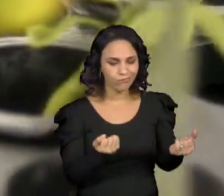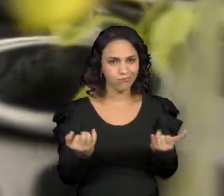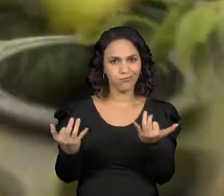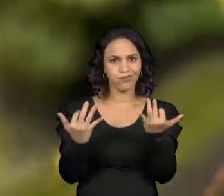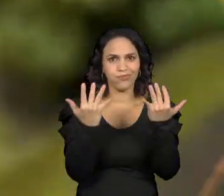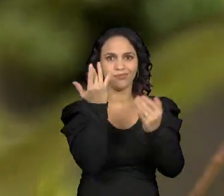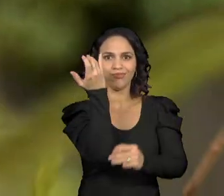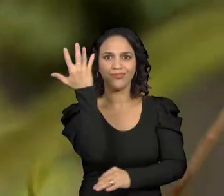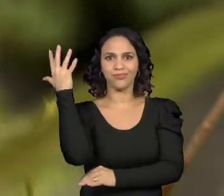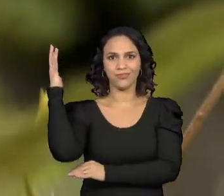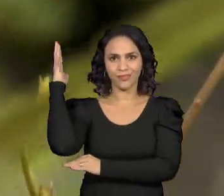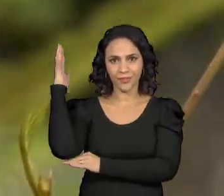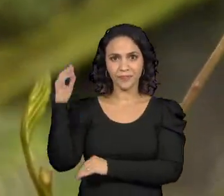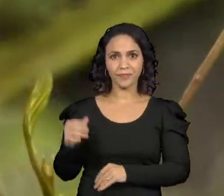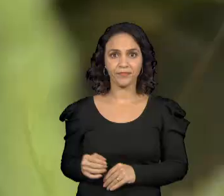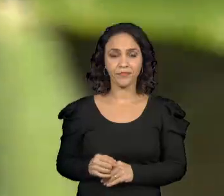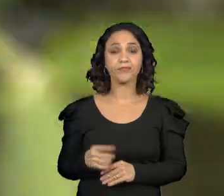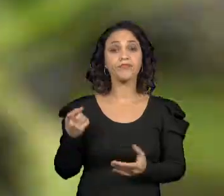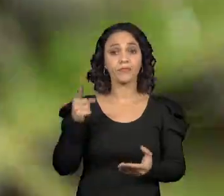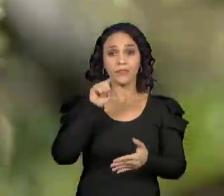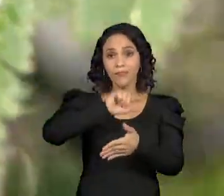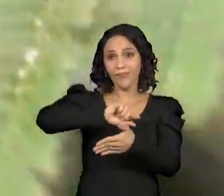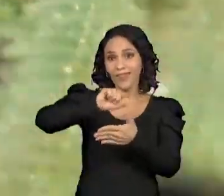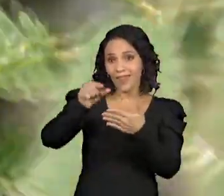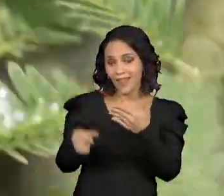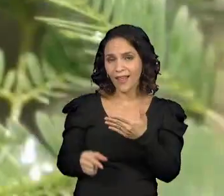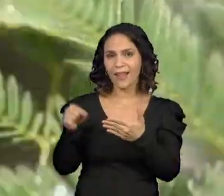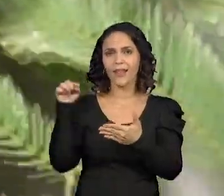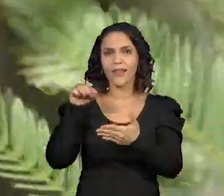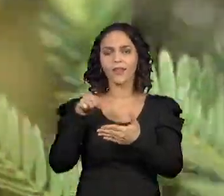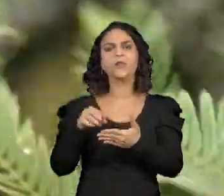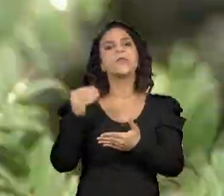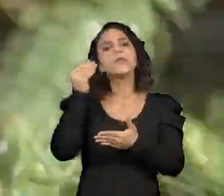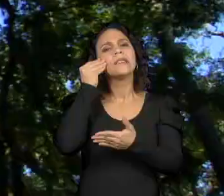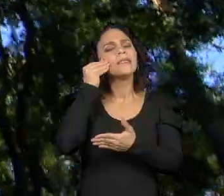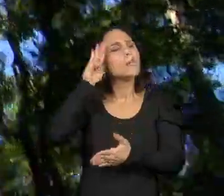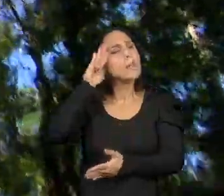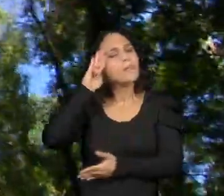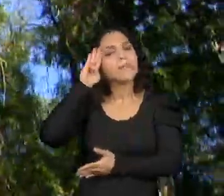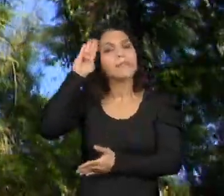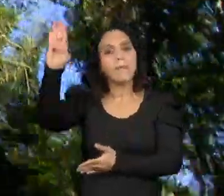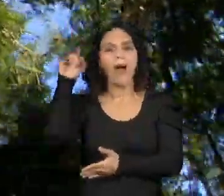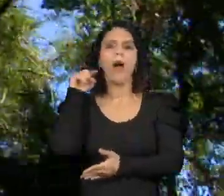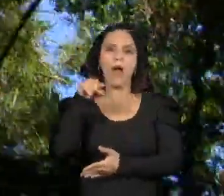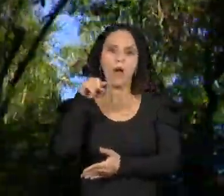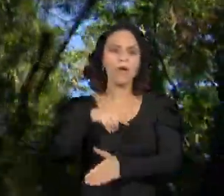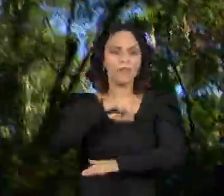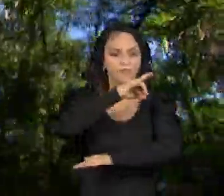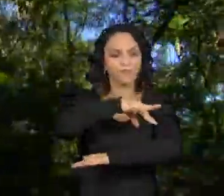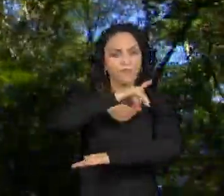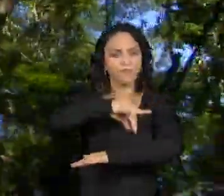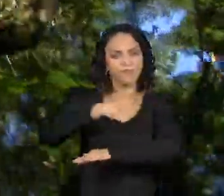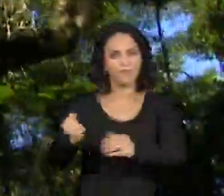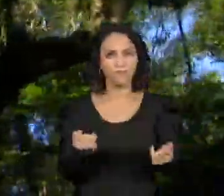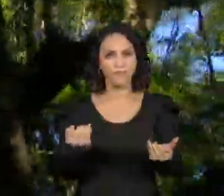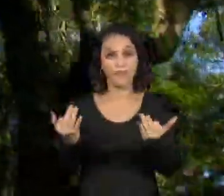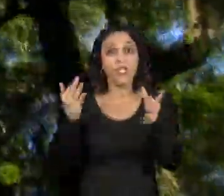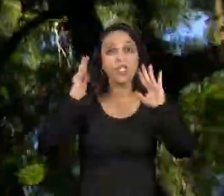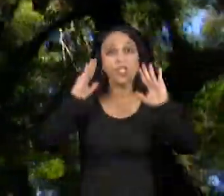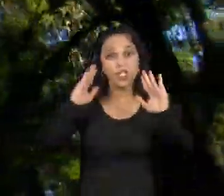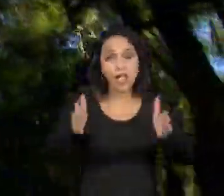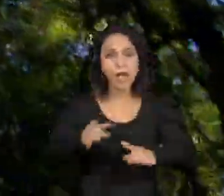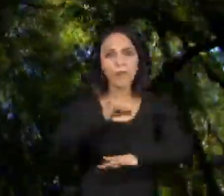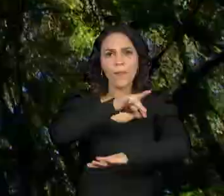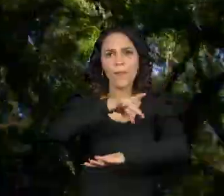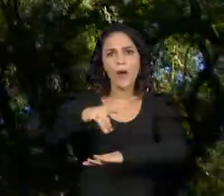floresta. A SOS Mata Atlântica tem a restauração como uma causa prioritária e nós já plantamos mais